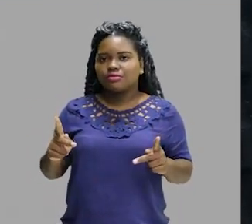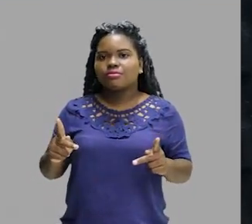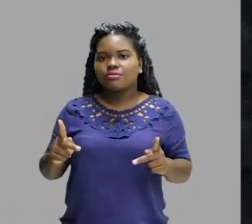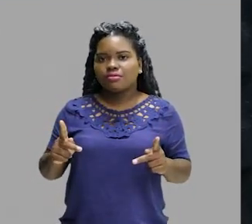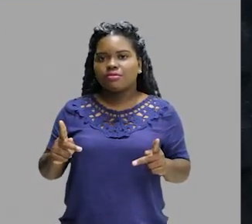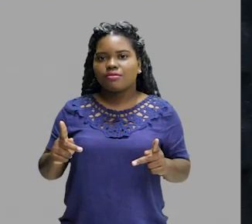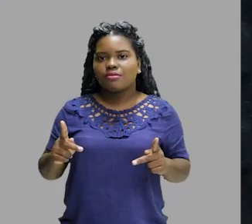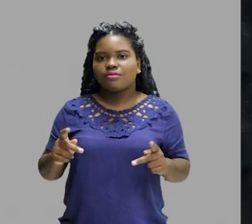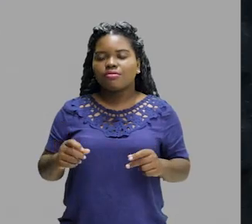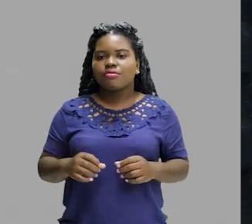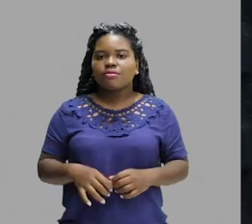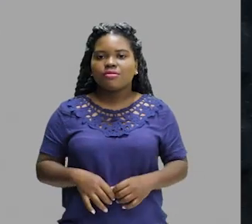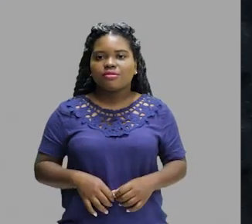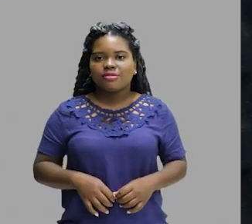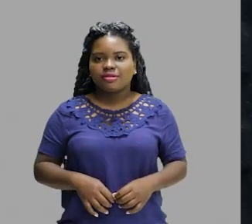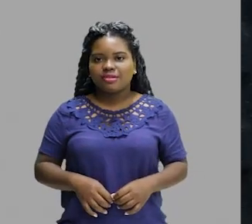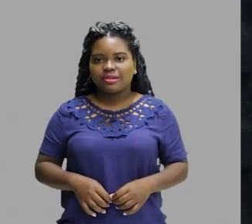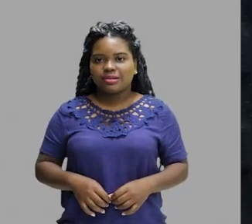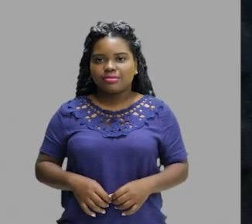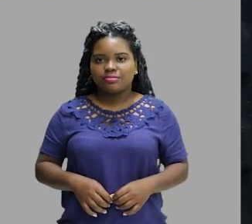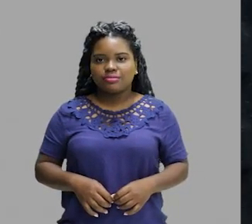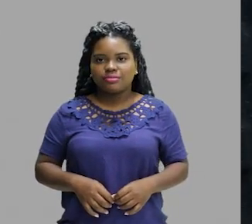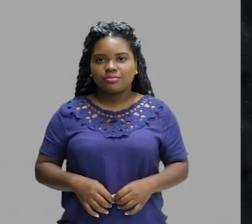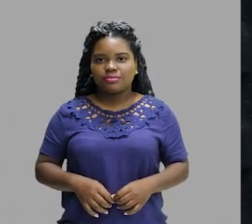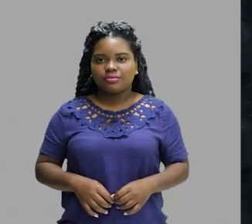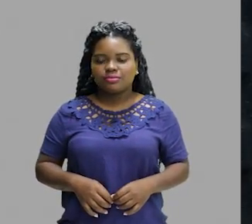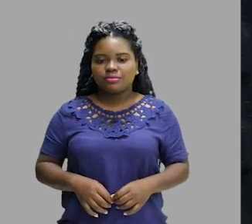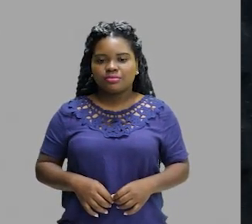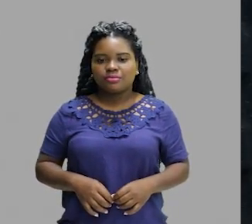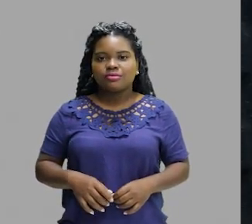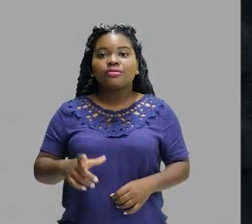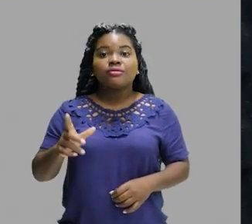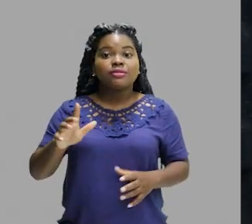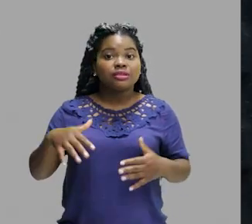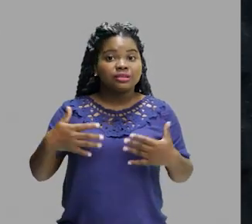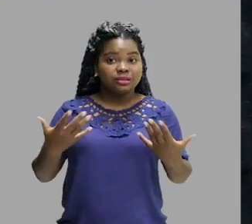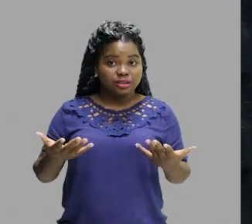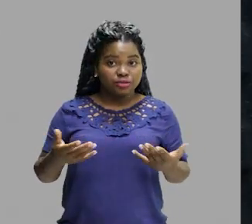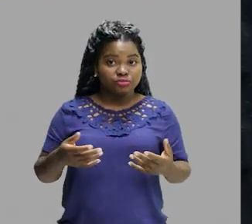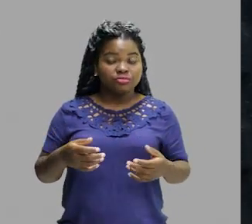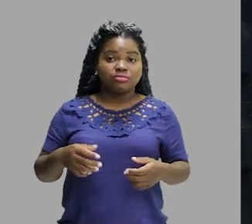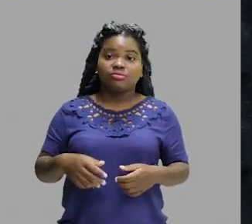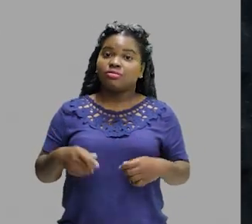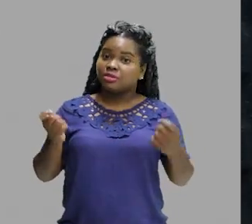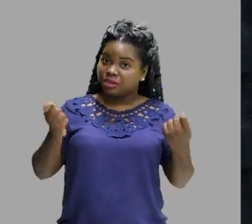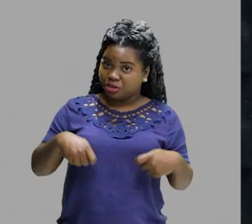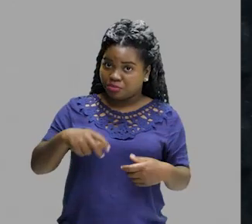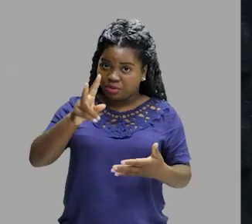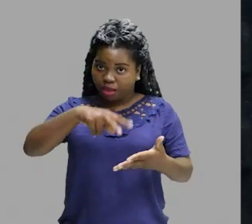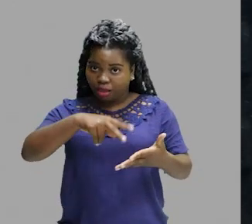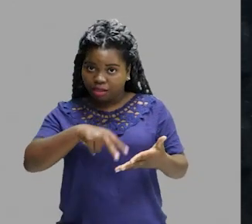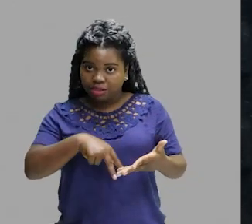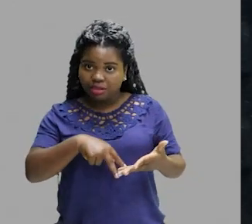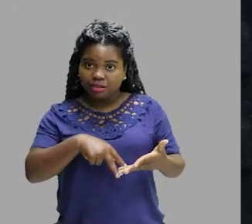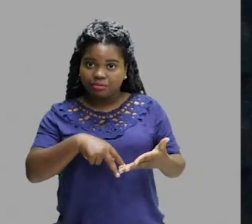necessariamente está concluída, tá? Então, vamos lá. Já conseguiram fazer essa leitura rapidinha?